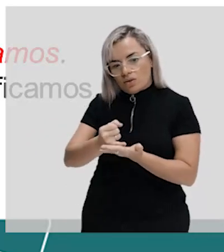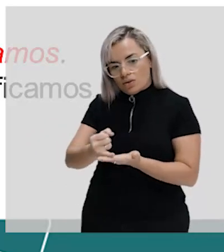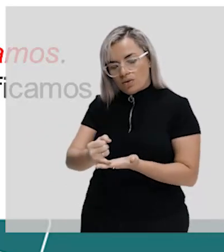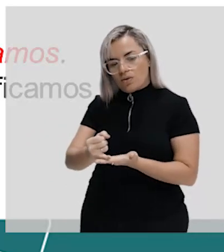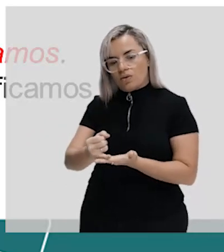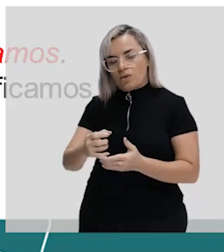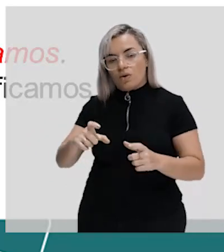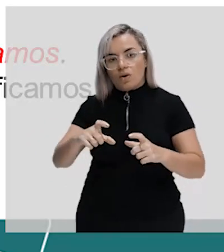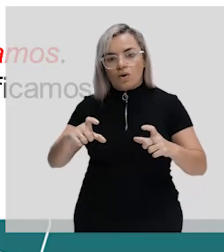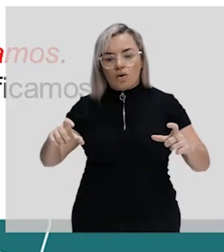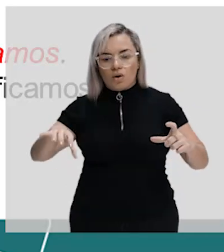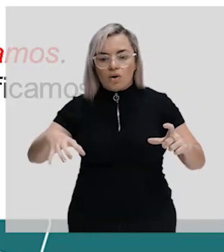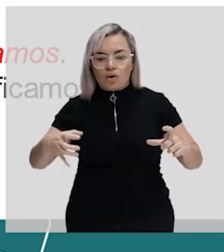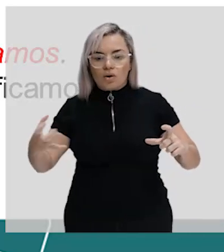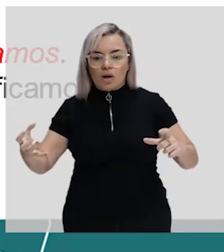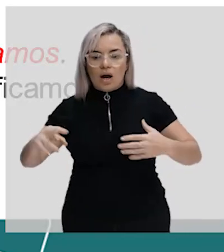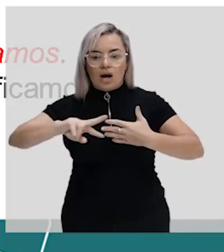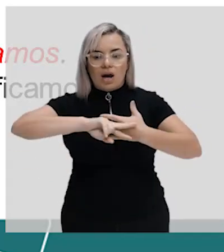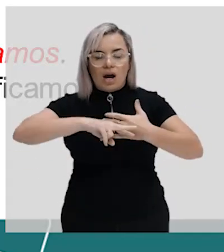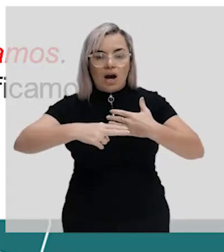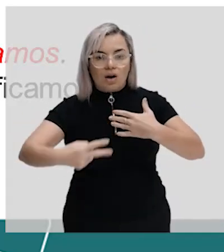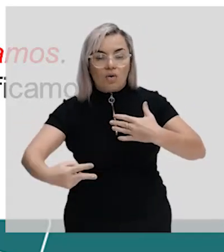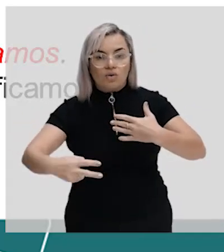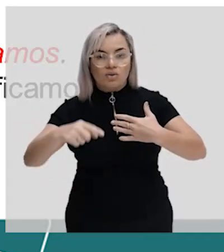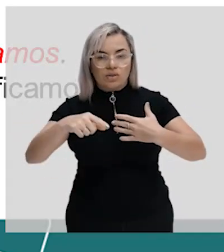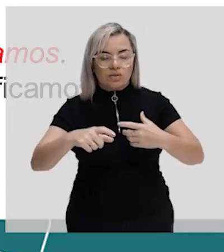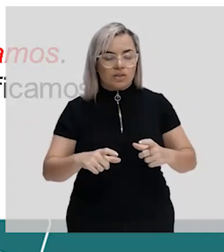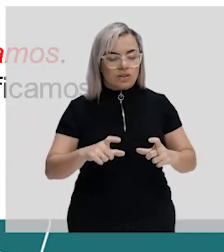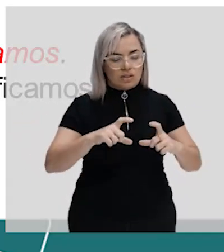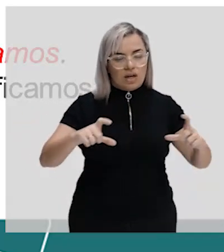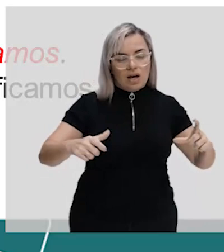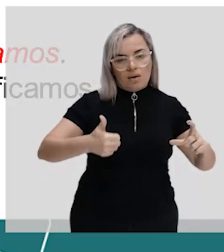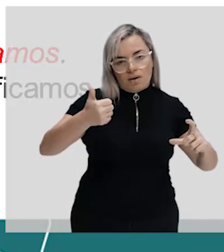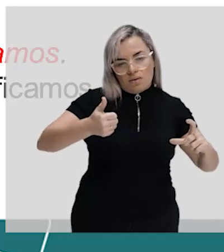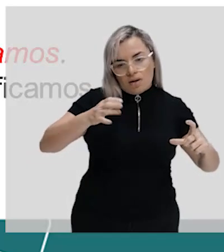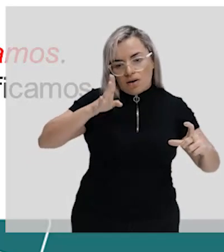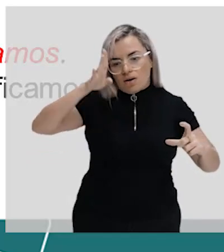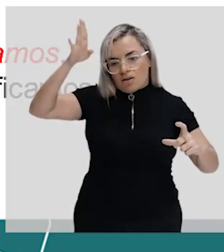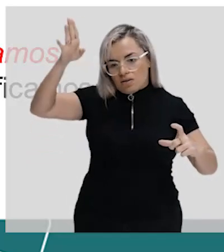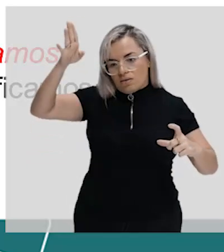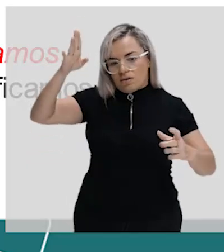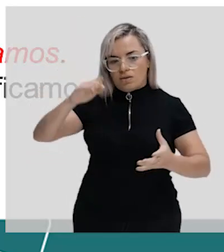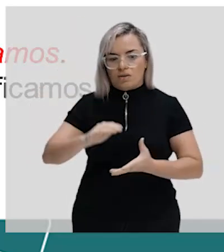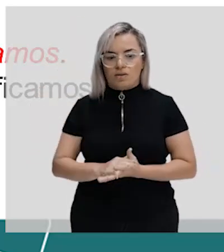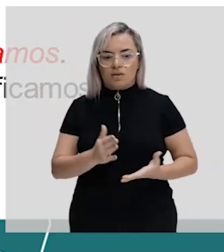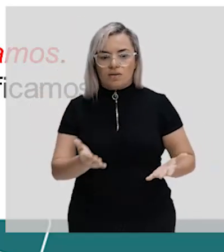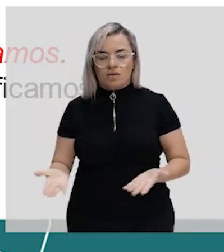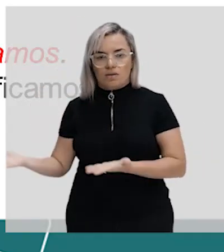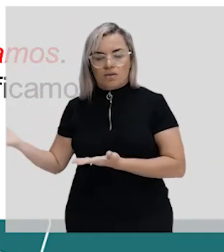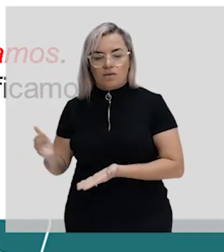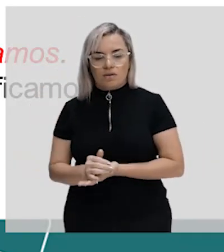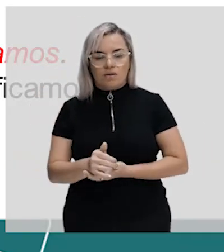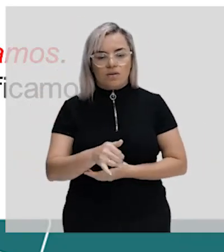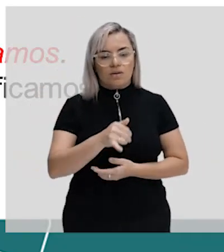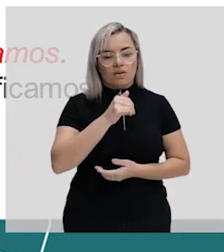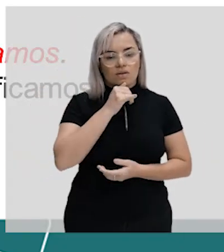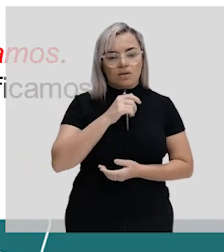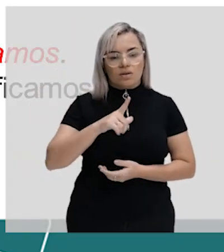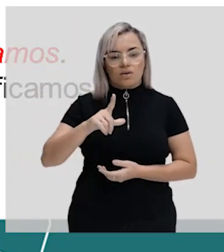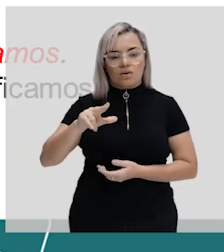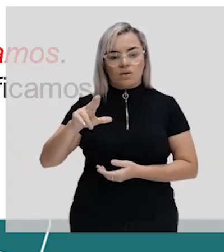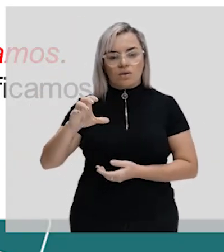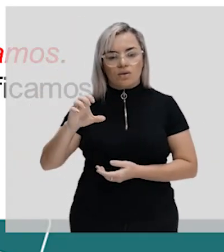ou a consequência da oração principal. Eu tenho luego, com